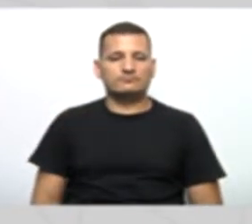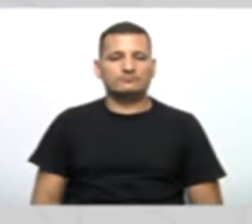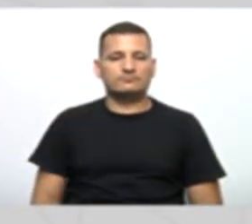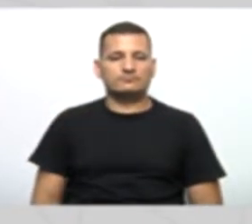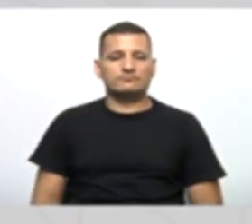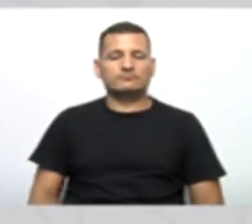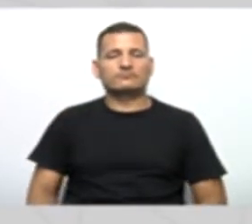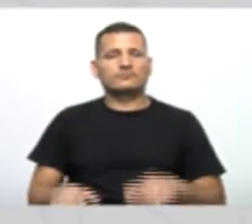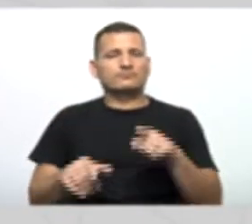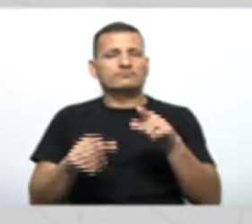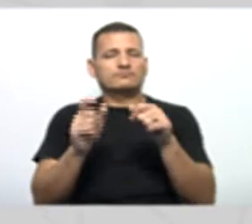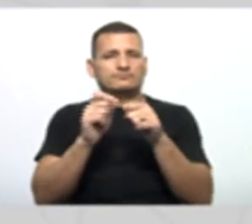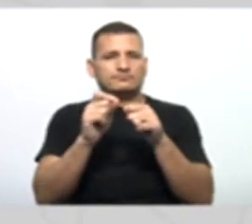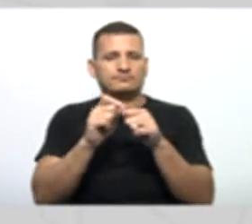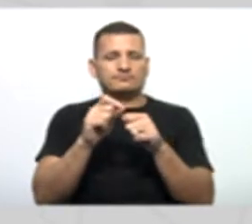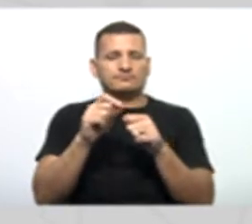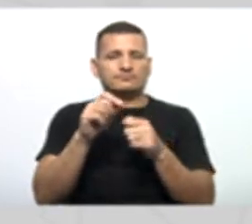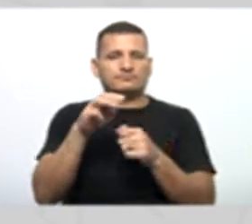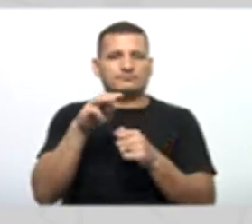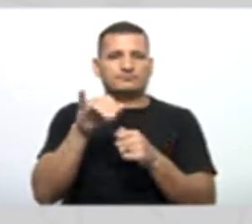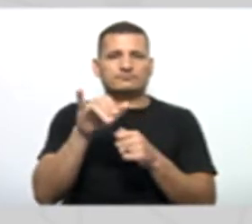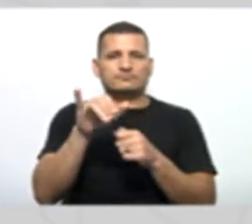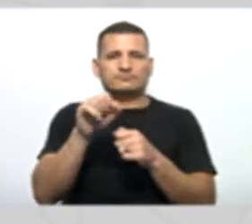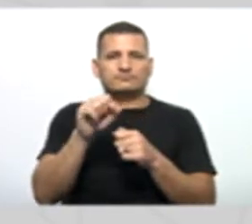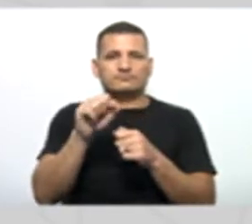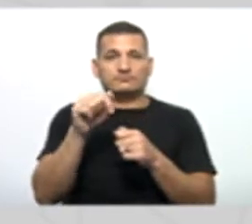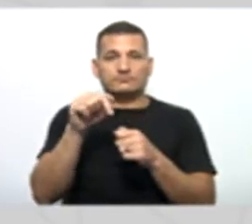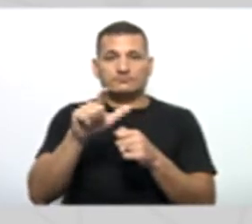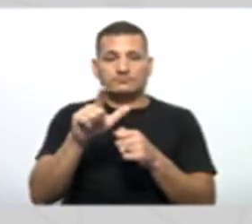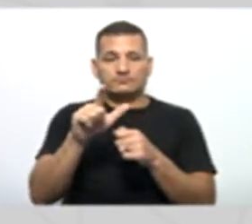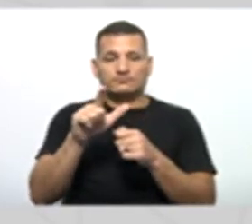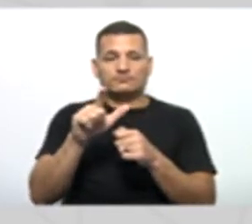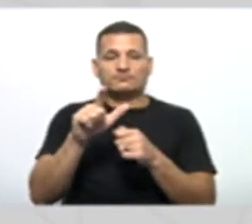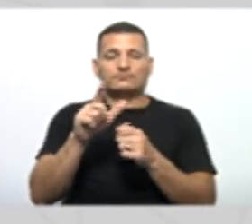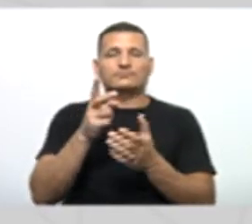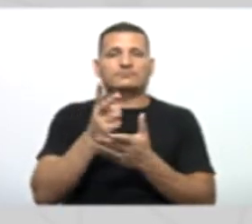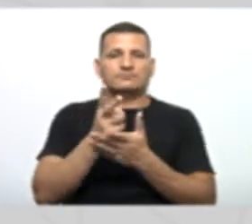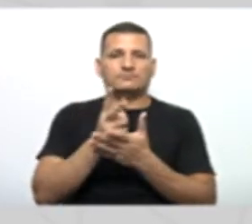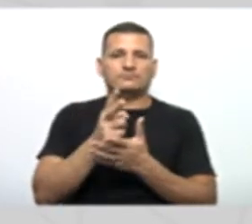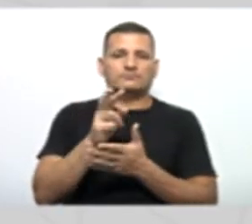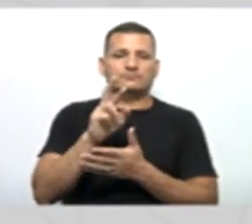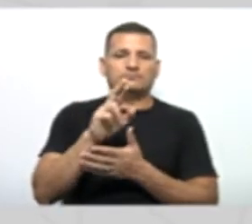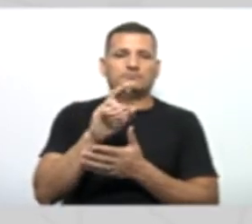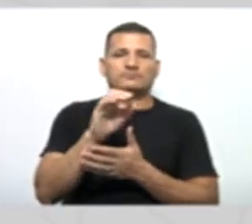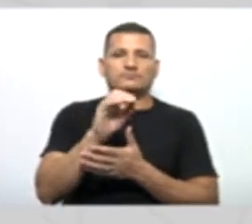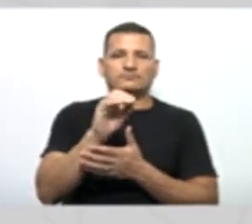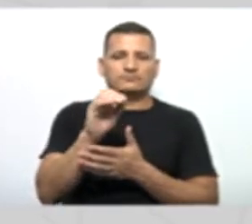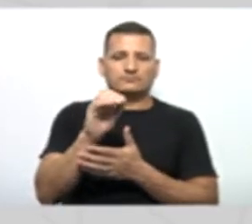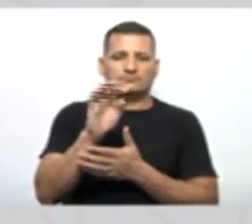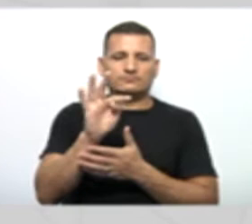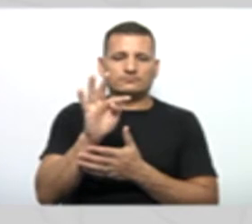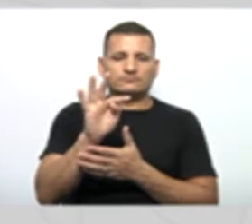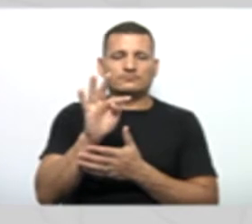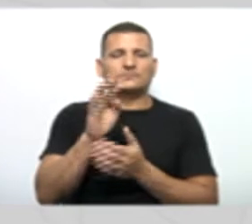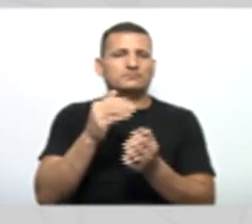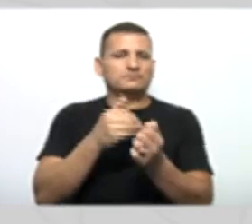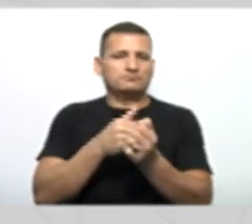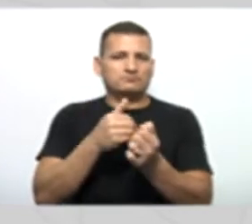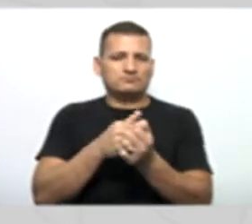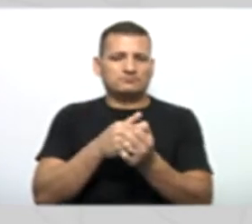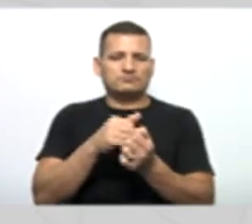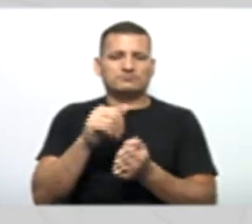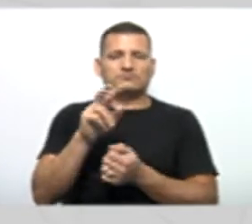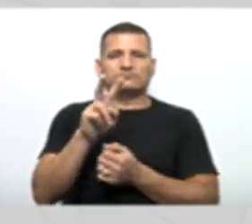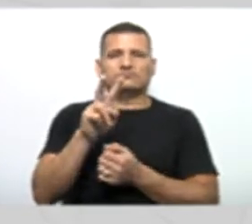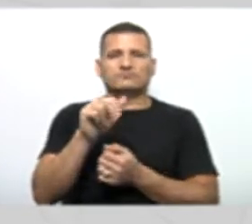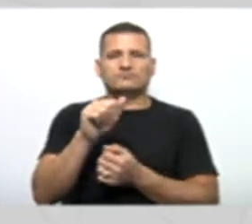Quando você faz a instalação do MySQL, o usuário padrão sempre vai ser o root e a senha vai ser vazia, ok? Então, quando